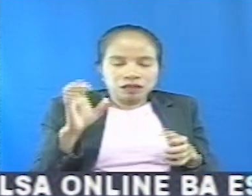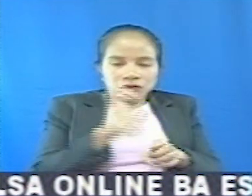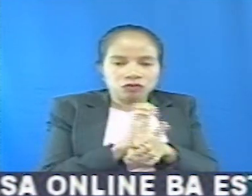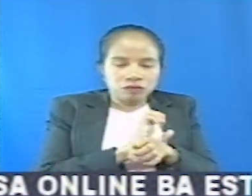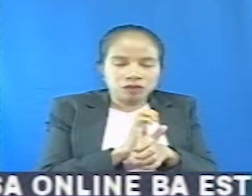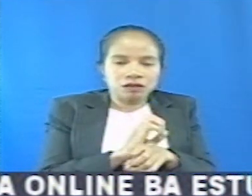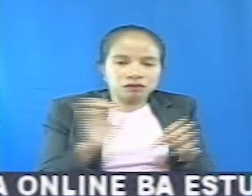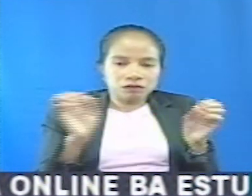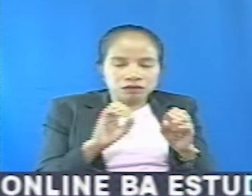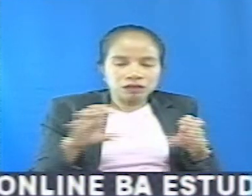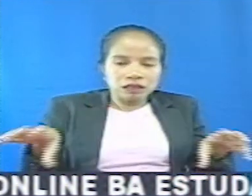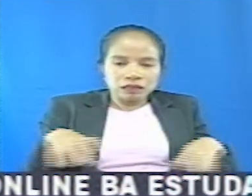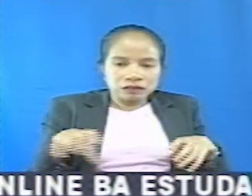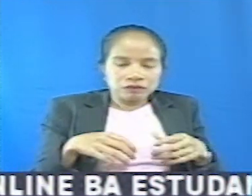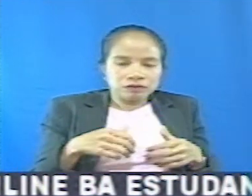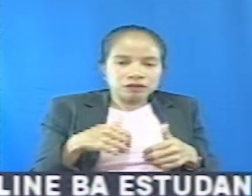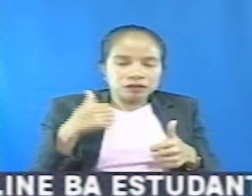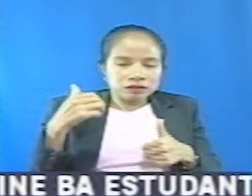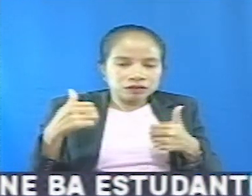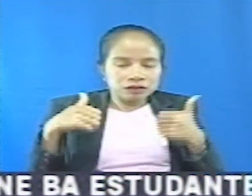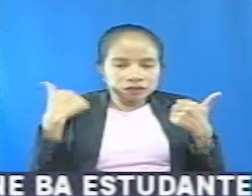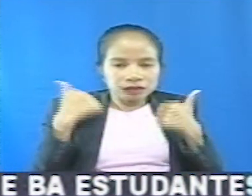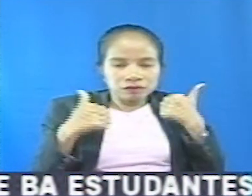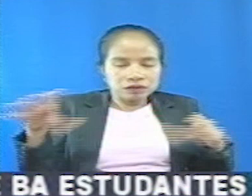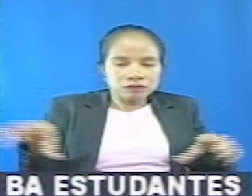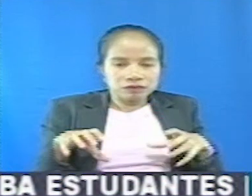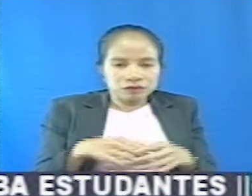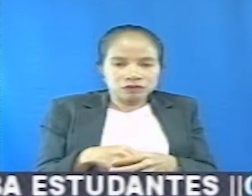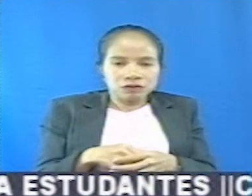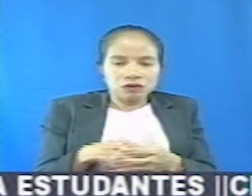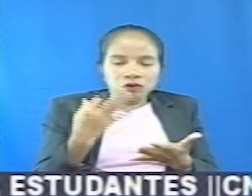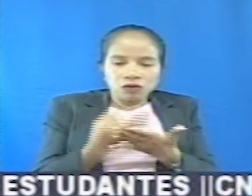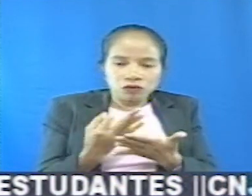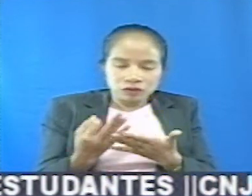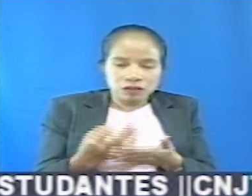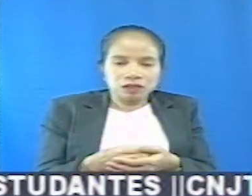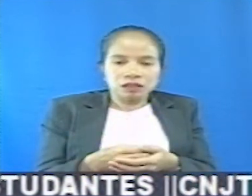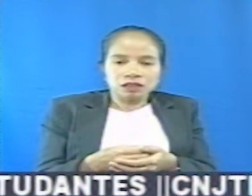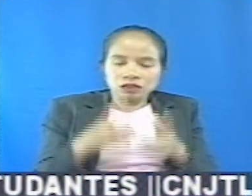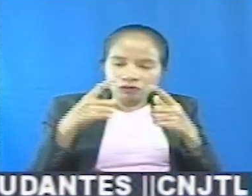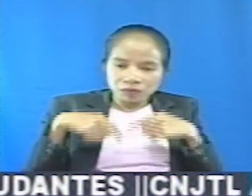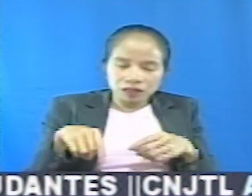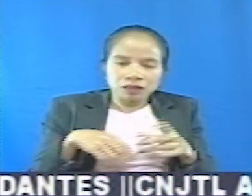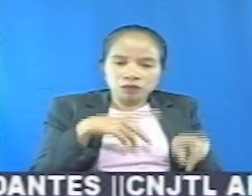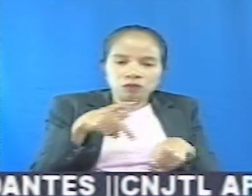tá, vai ser nevoto, afeta com que a vossa natura não caria. E tá na população nelet, né? Lá